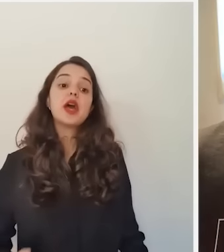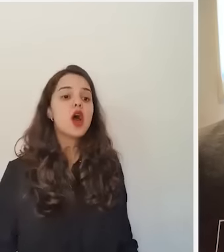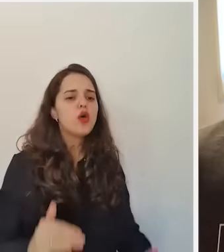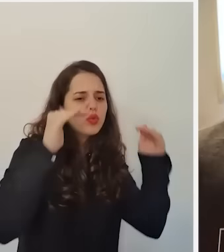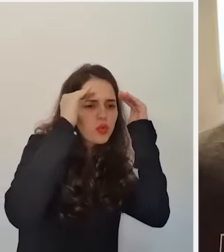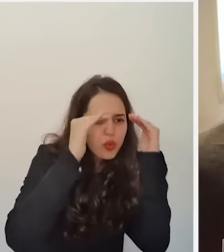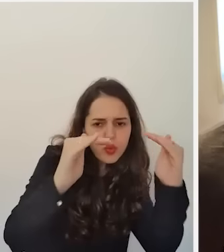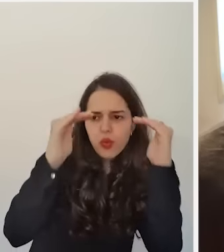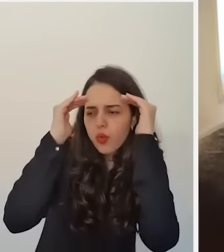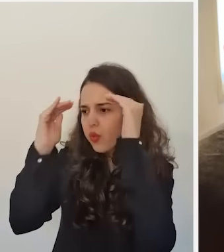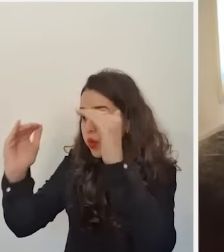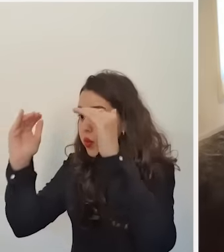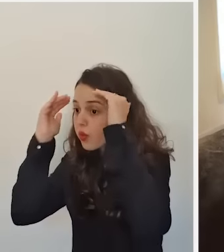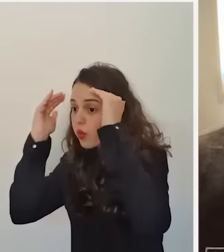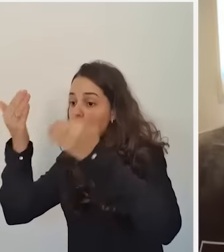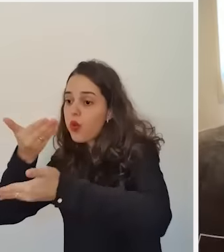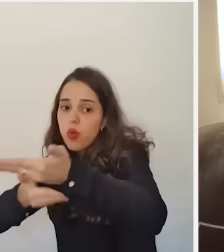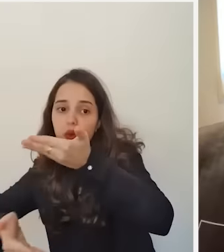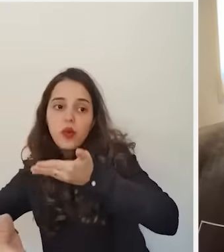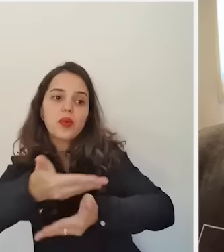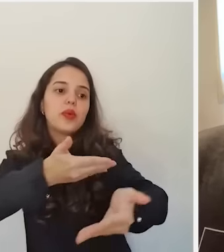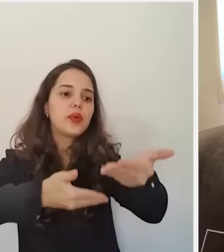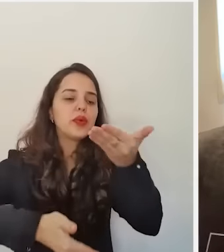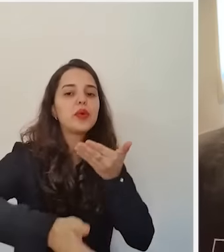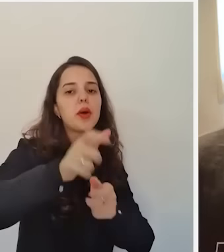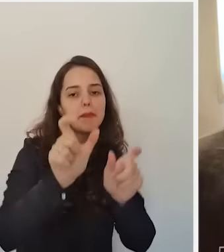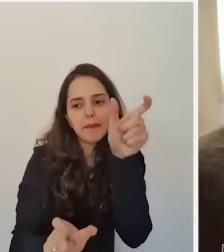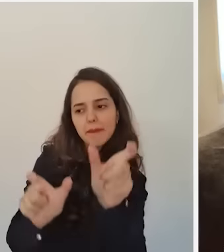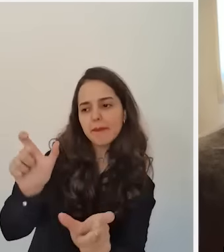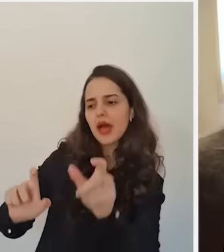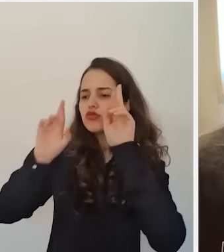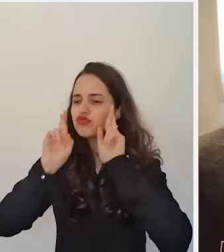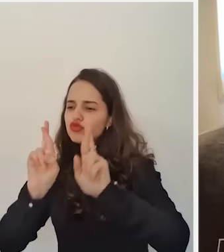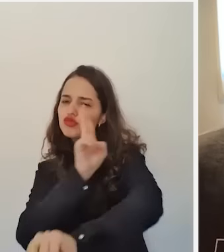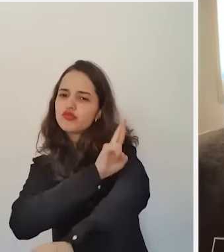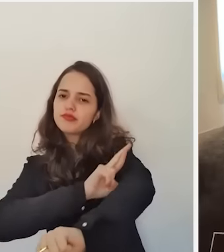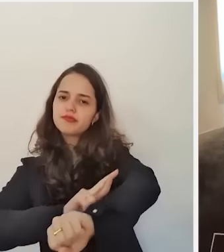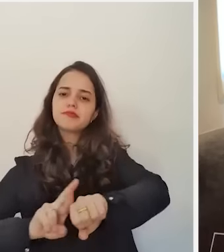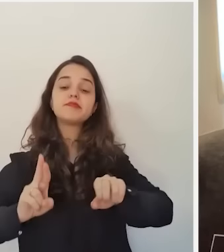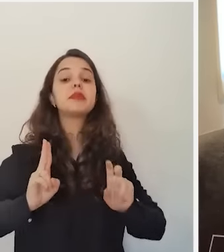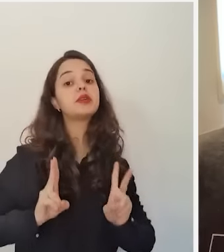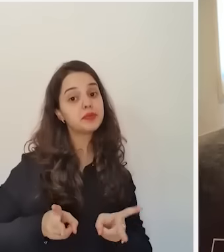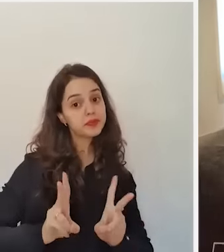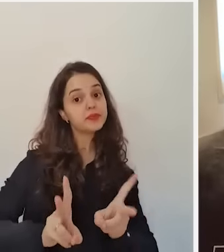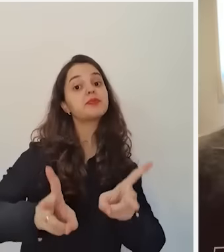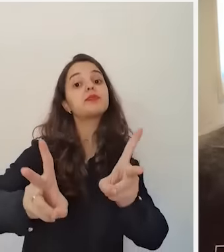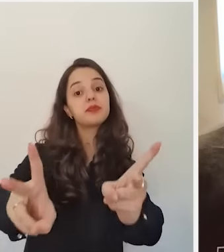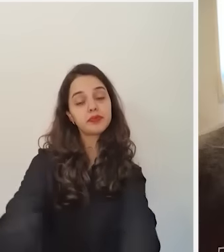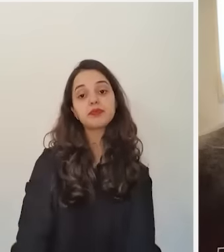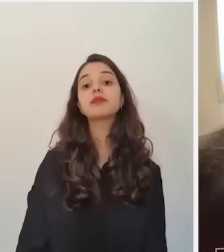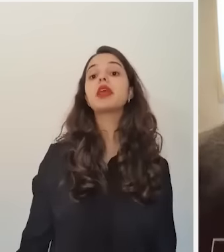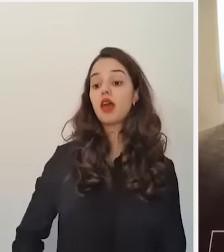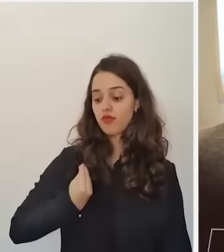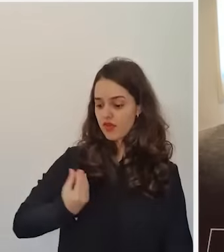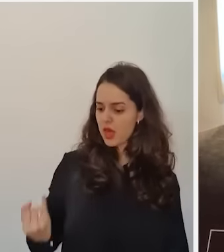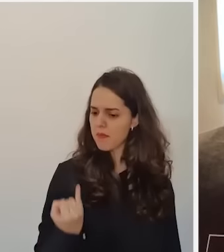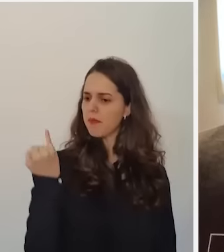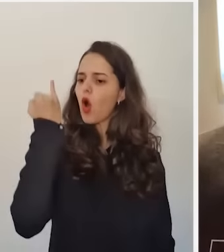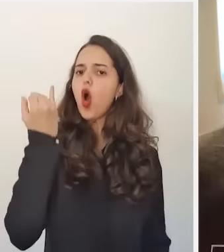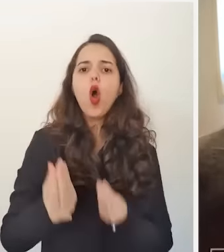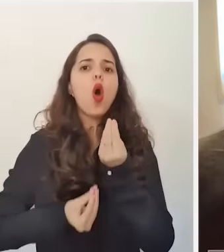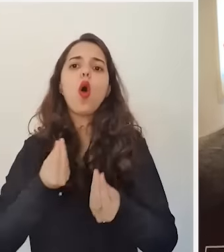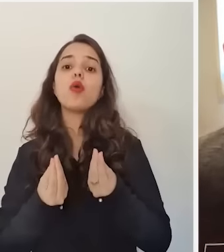aos outros aquele que quiser ser o primeiro